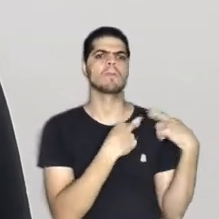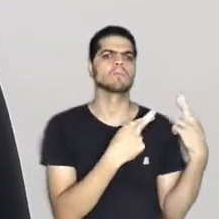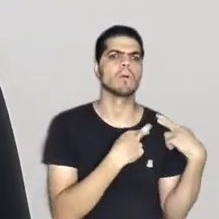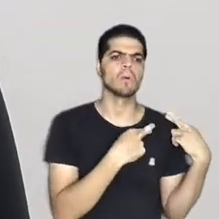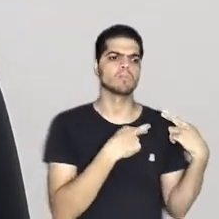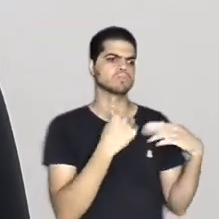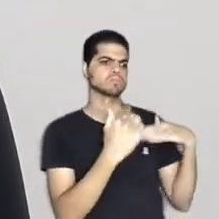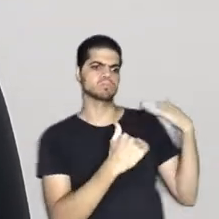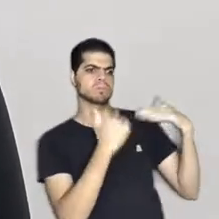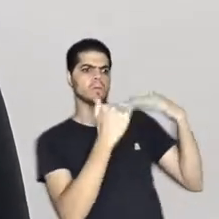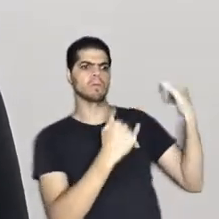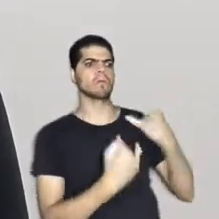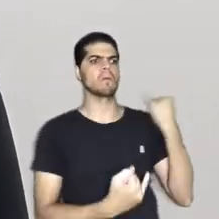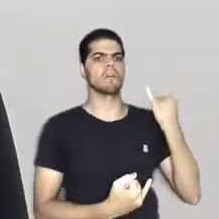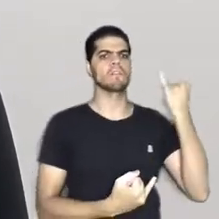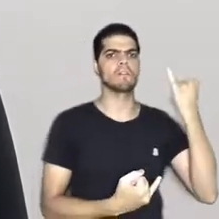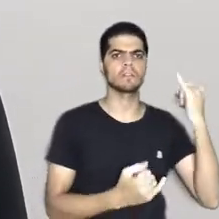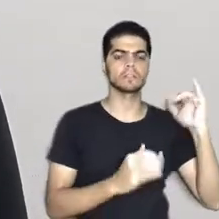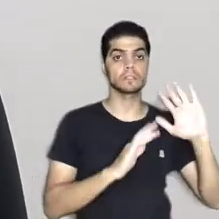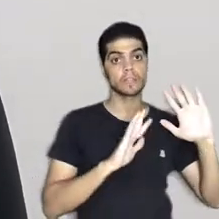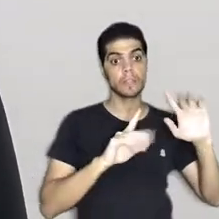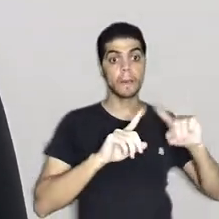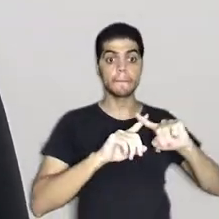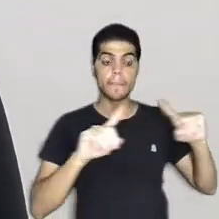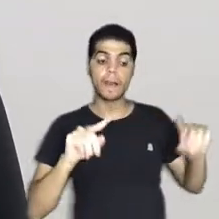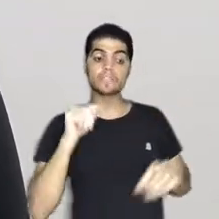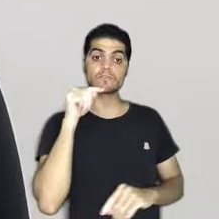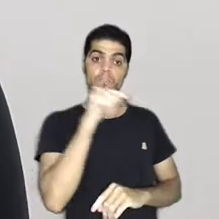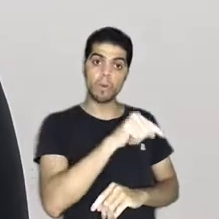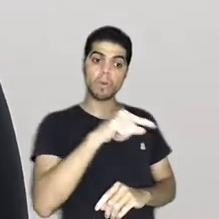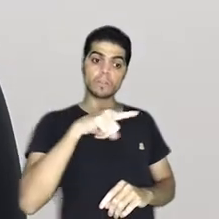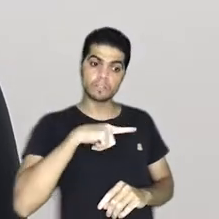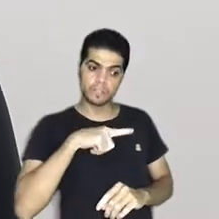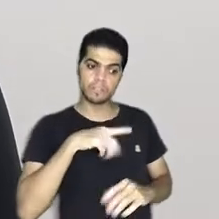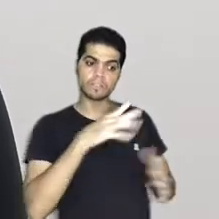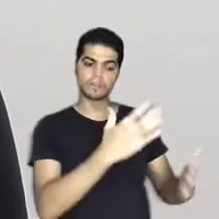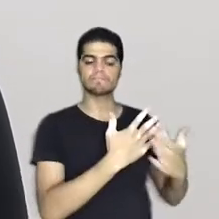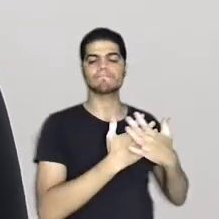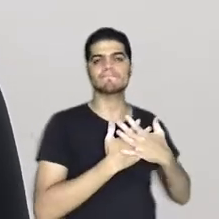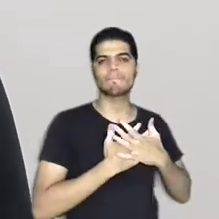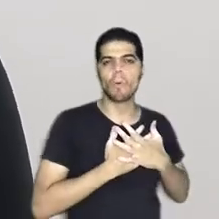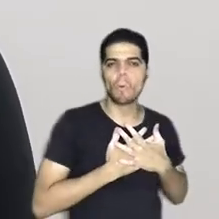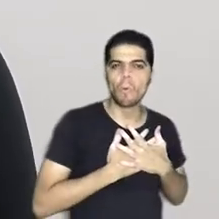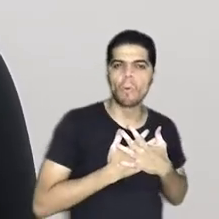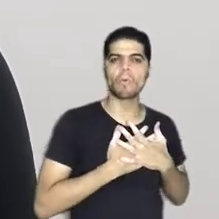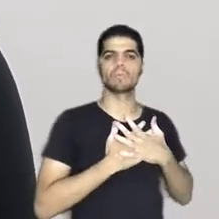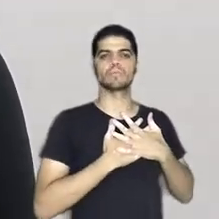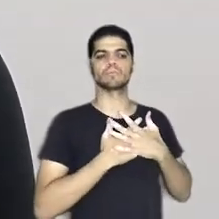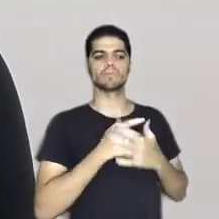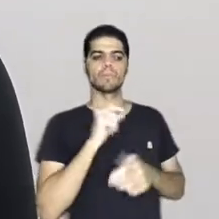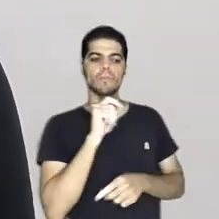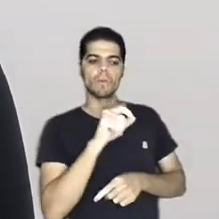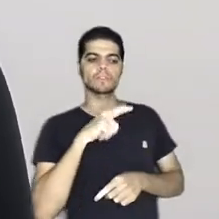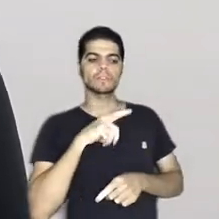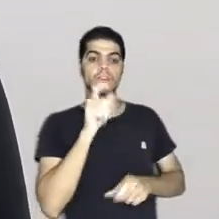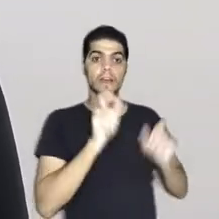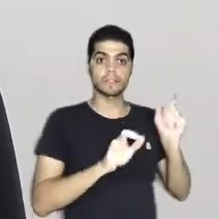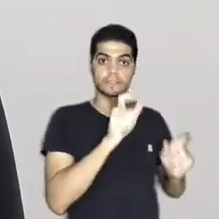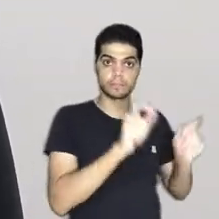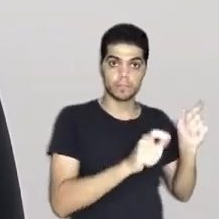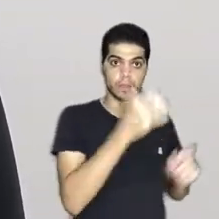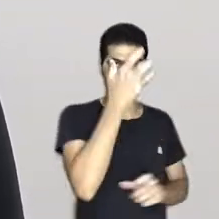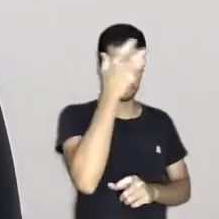ou uma relevância, mas por ser nessa fraternidade em que esses